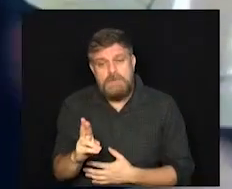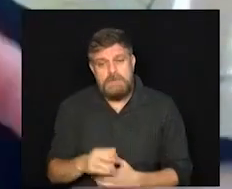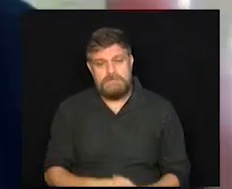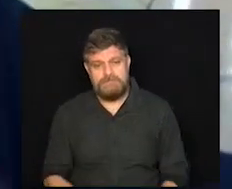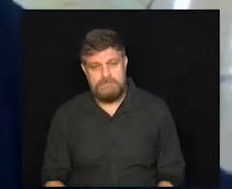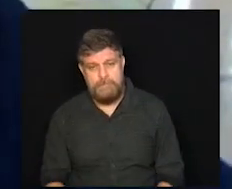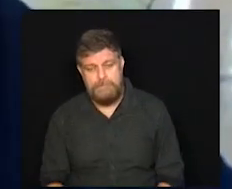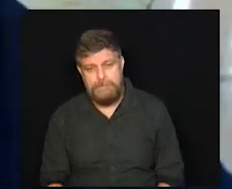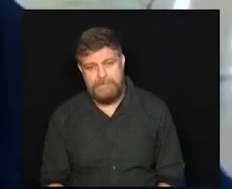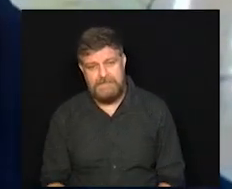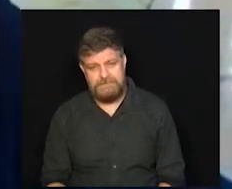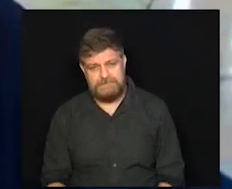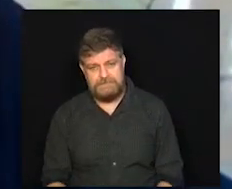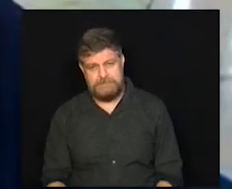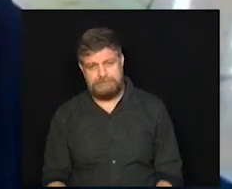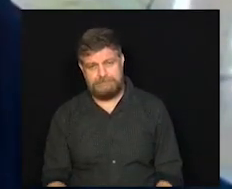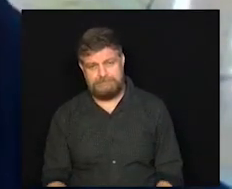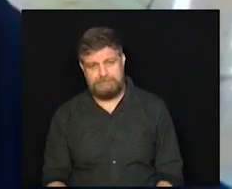dessas